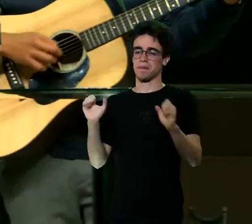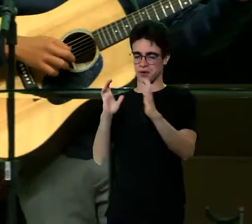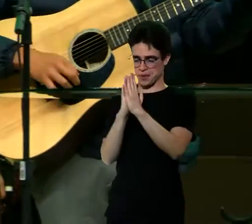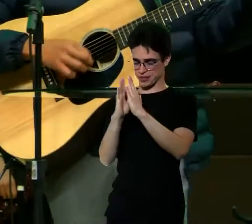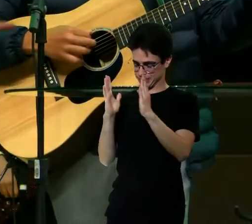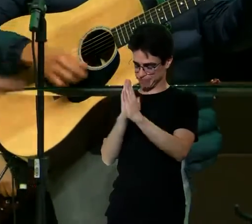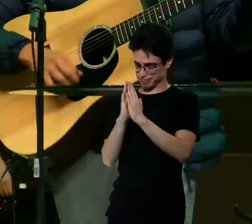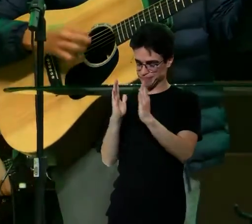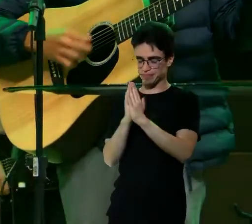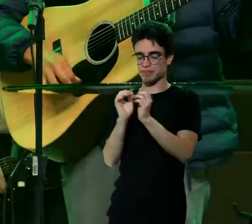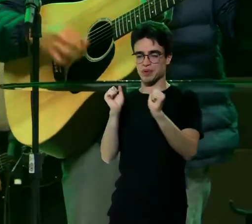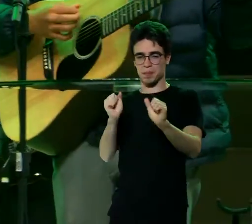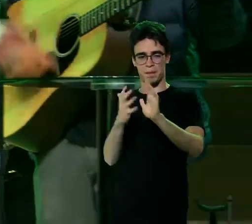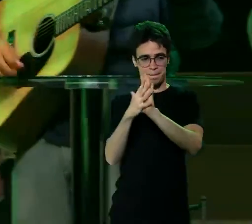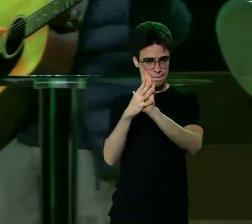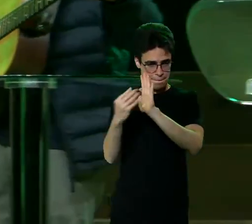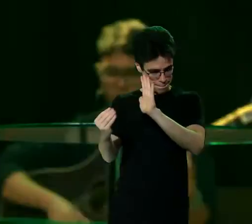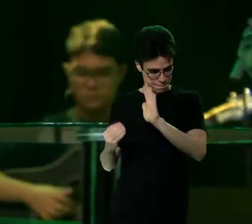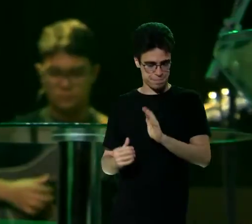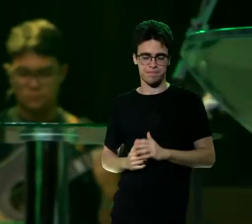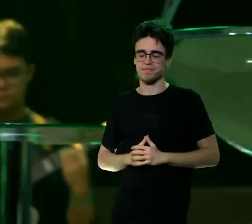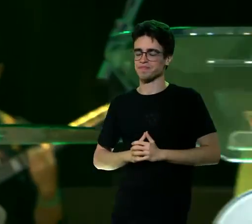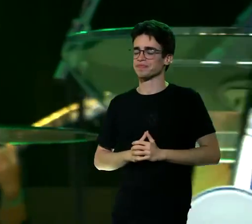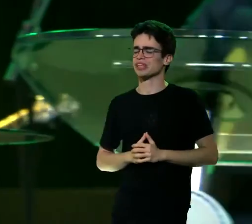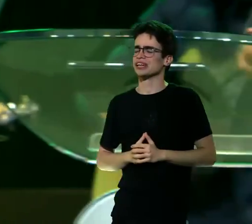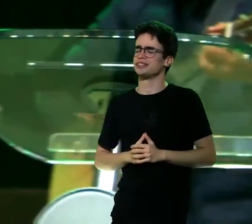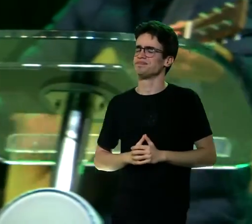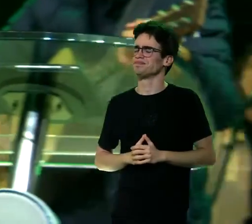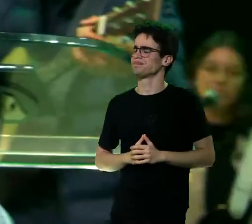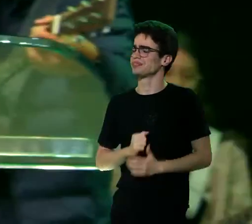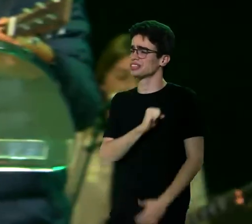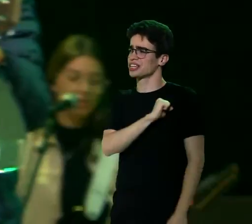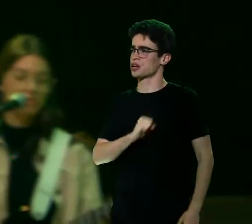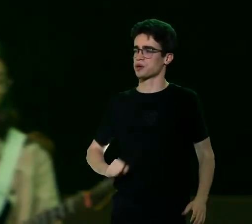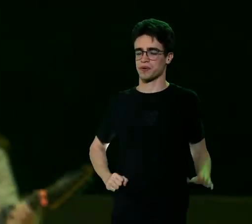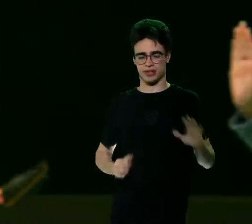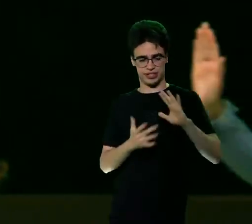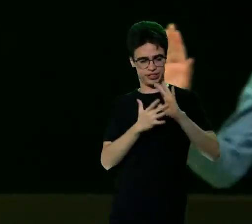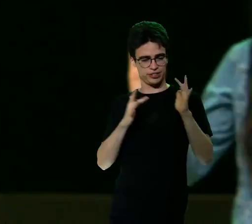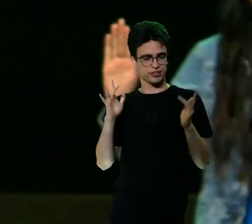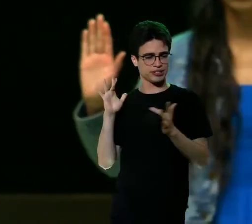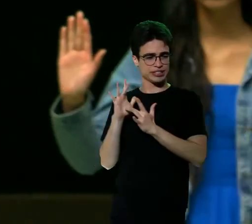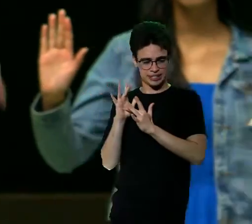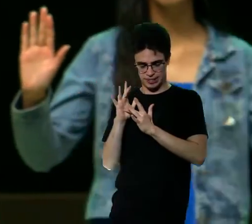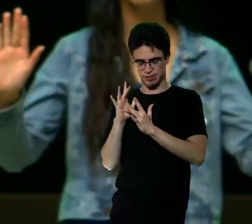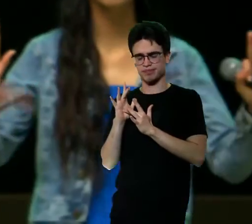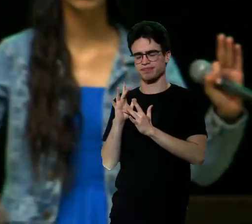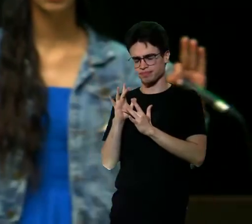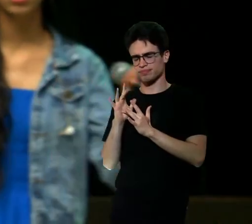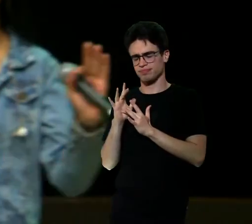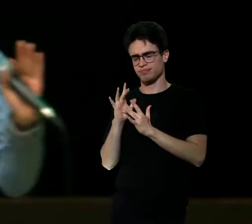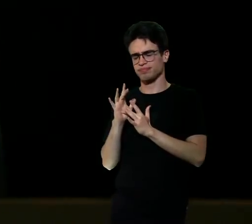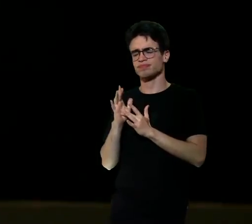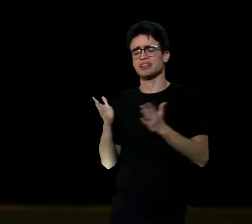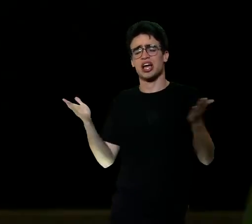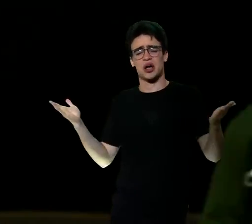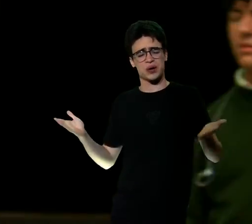orar juntos, vocês repetem o que eu vou falar e depois eu vou orar por vocês também. Senhor Jesus, eu entrego